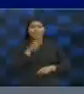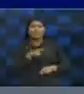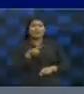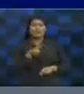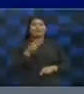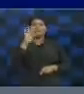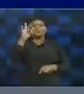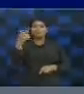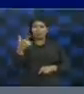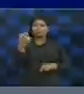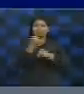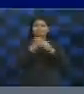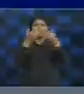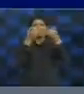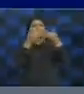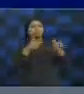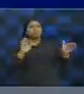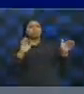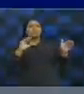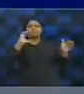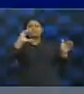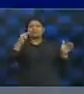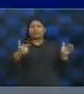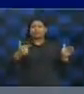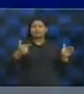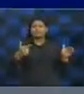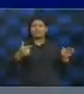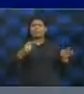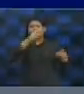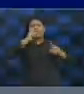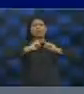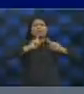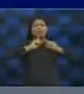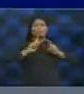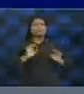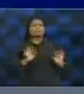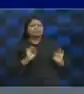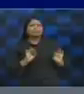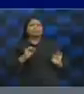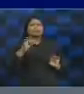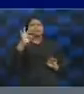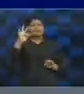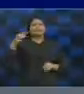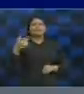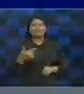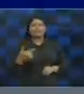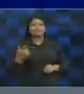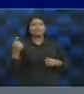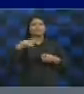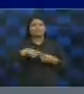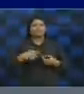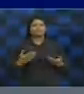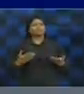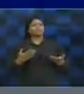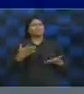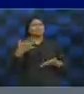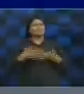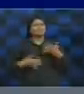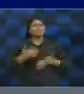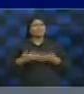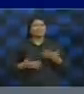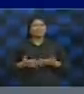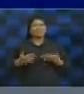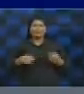que mais há na administração é improviso, e a cidade não pode viver de improviso. A cidade precisa de obras de